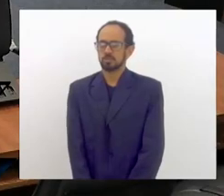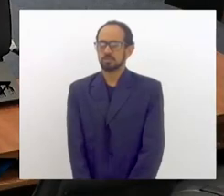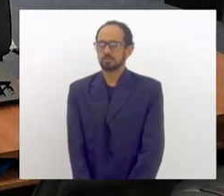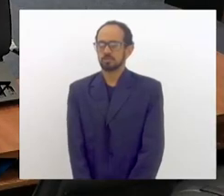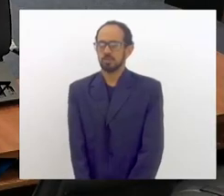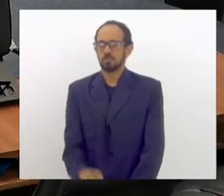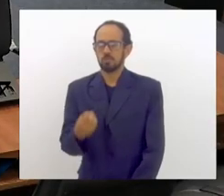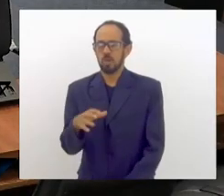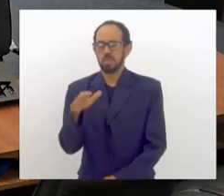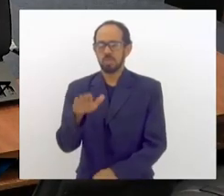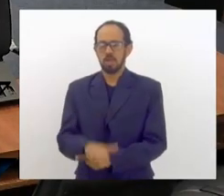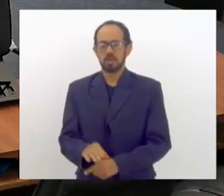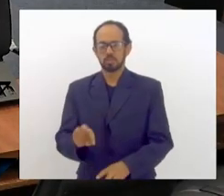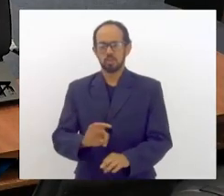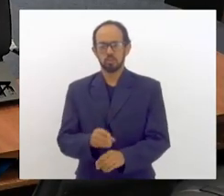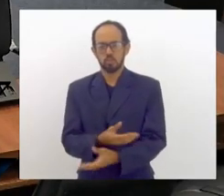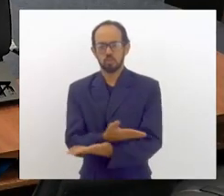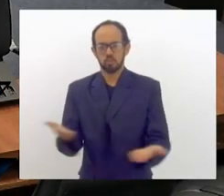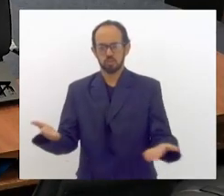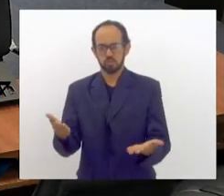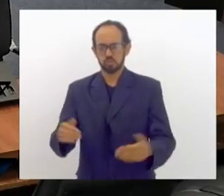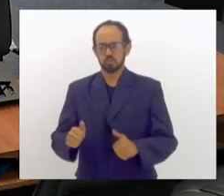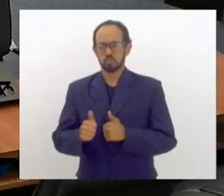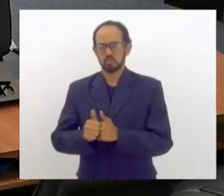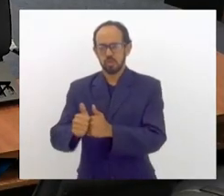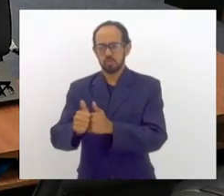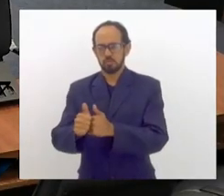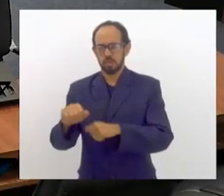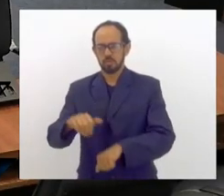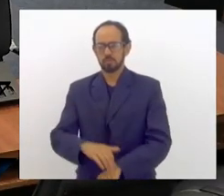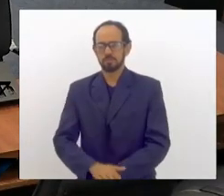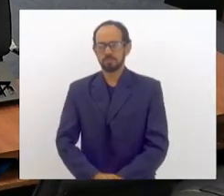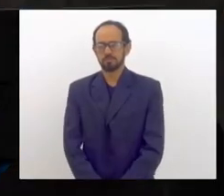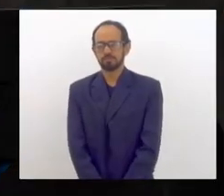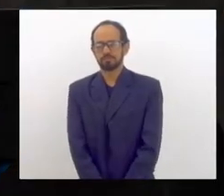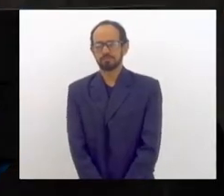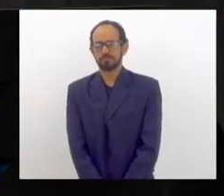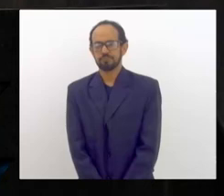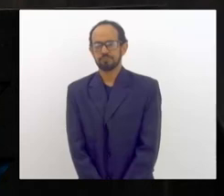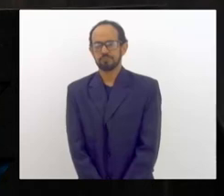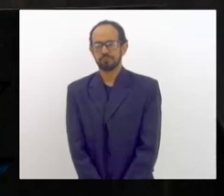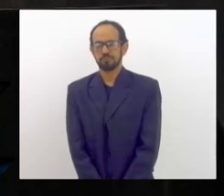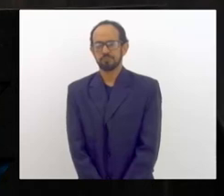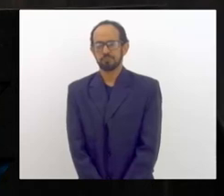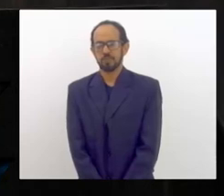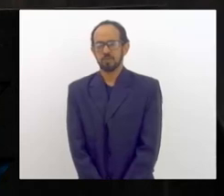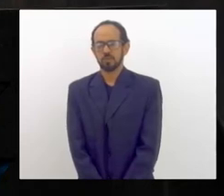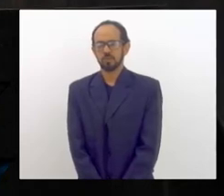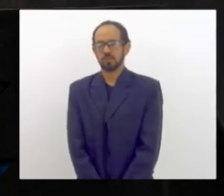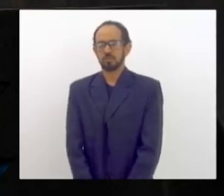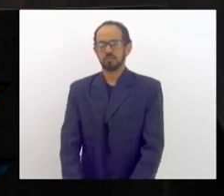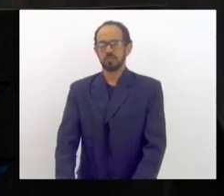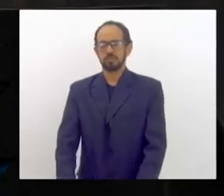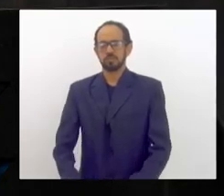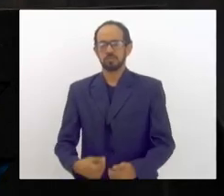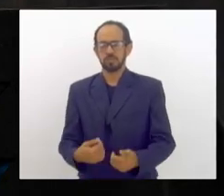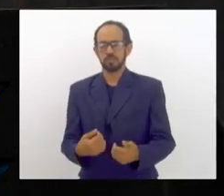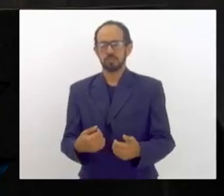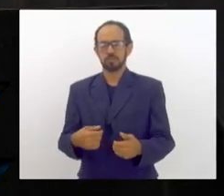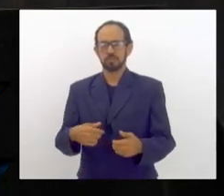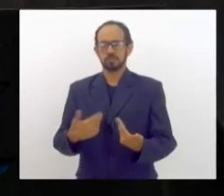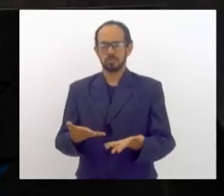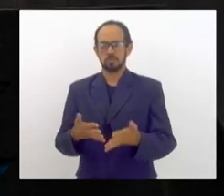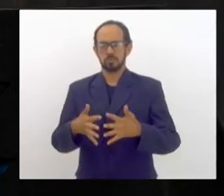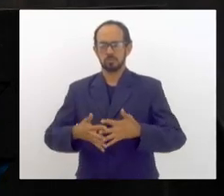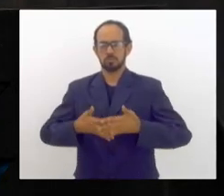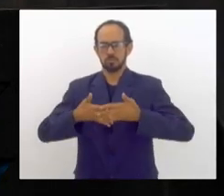Boa tarde a todos e todas que nos acompanham. Bom, em Petrópolis, no dia